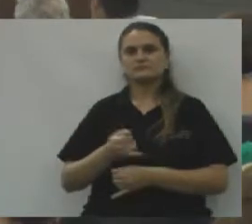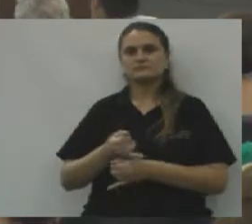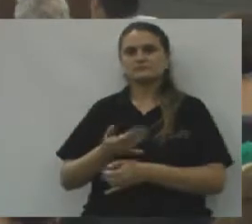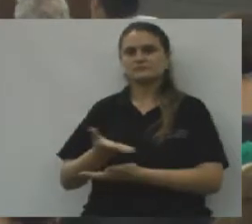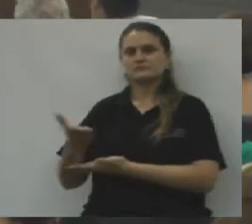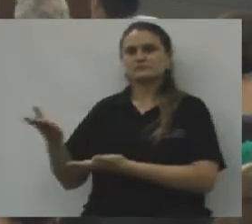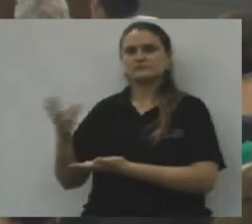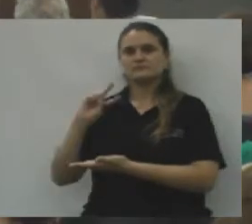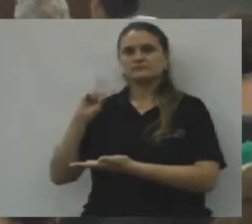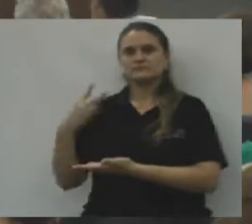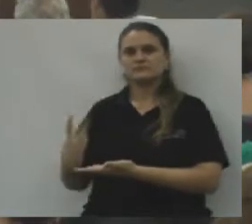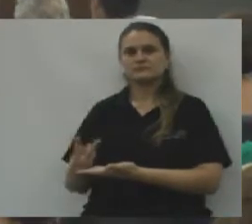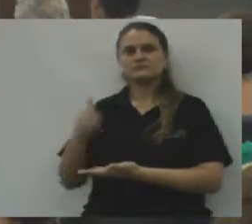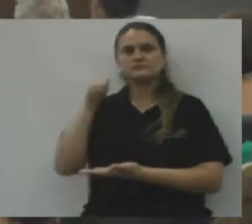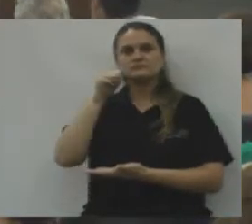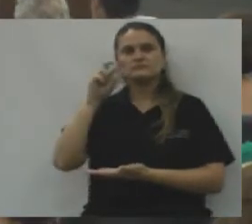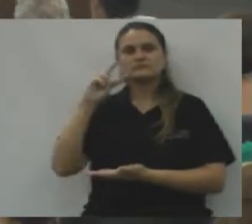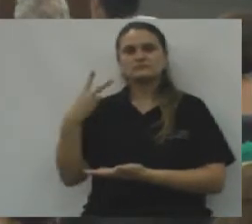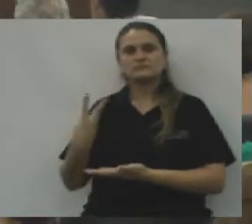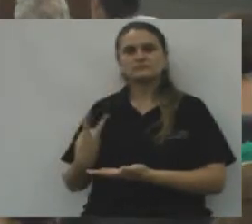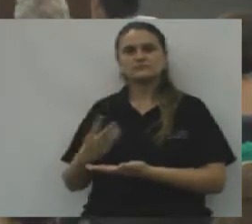pares vereadores, vereadora,